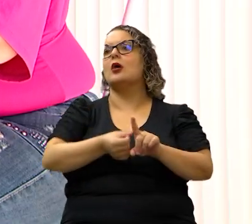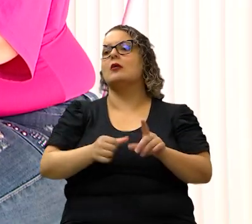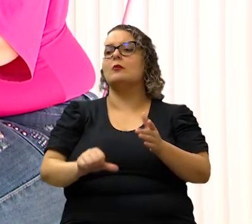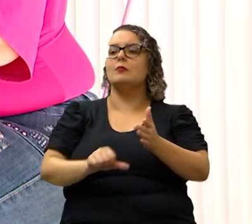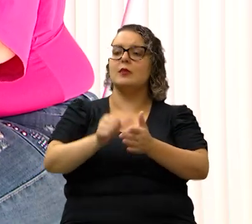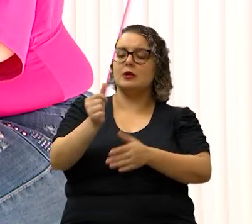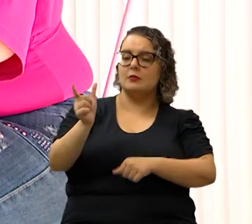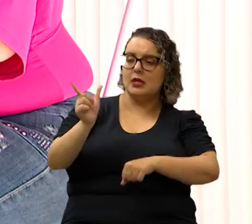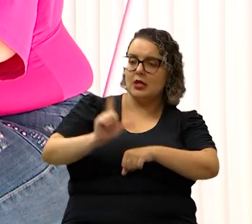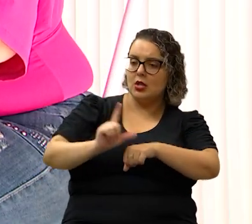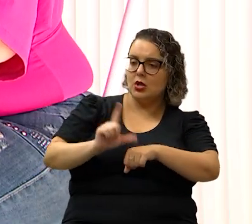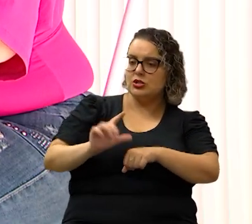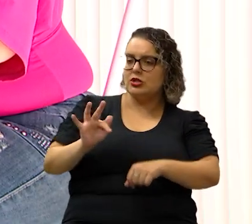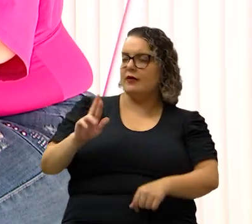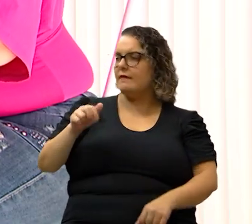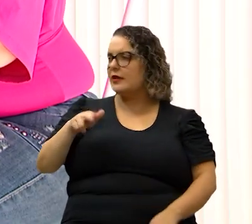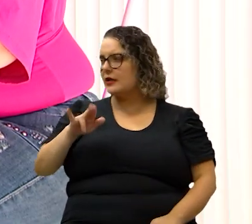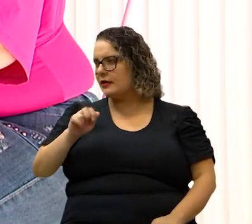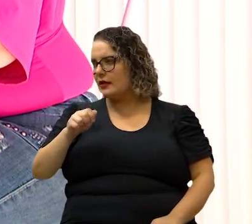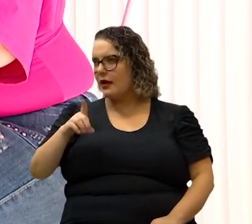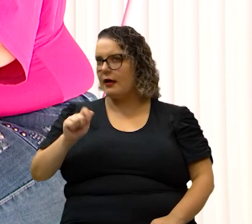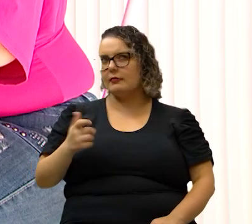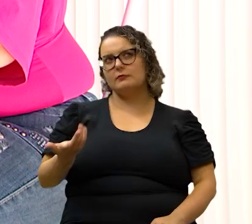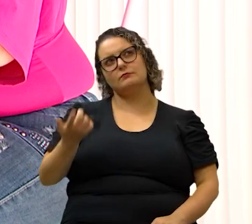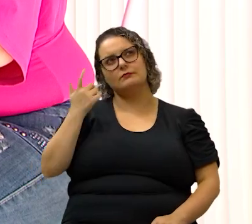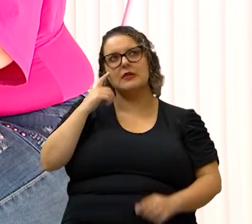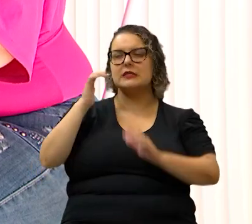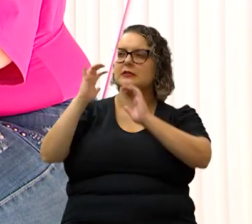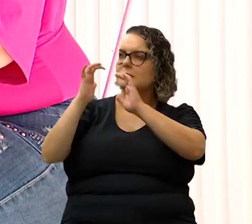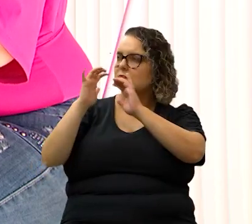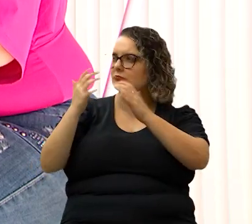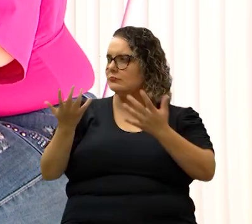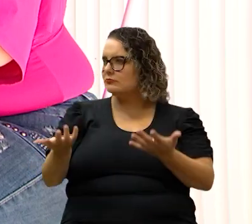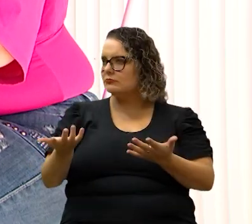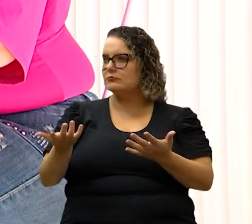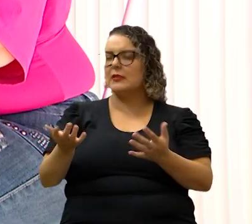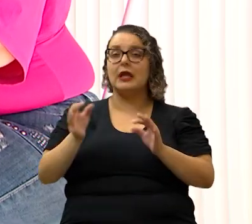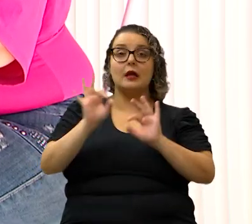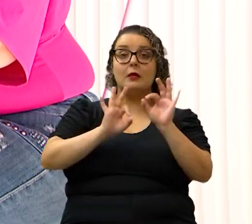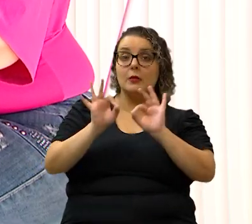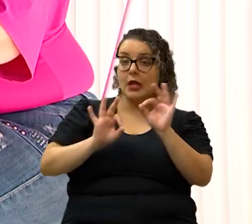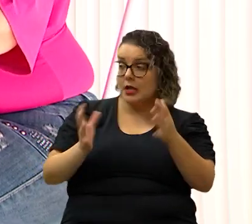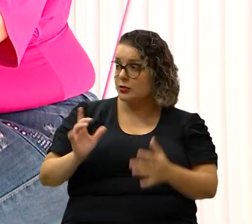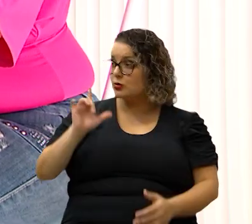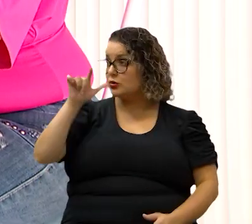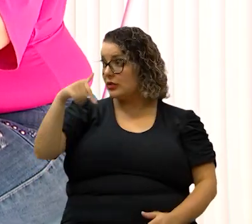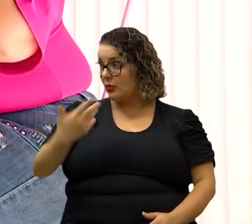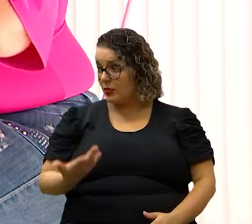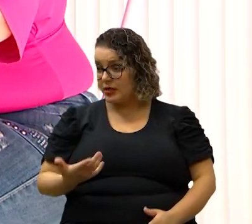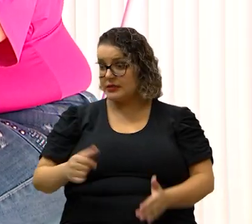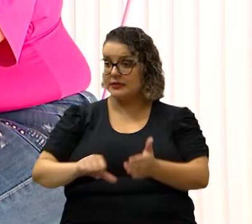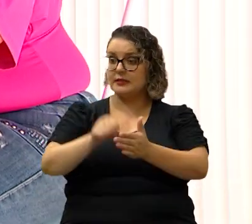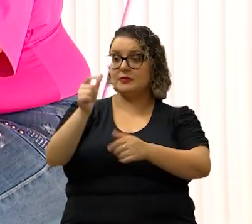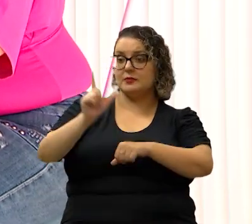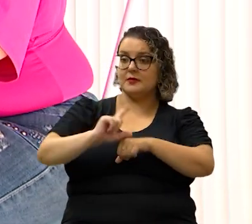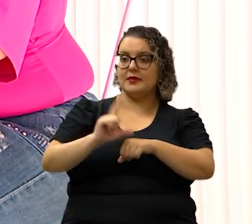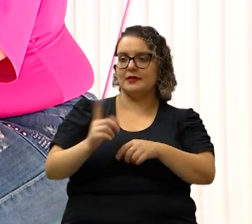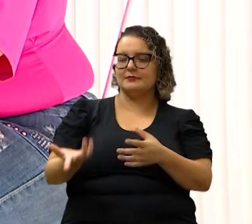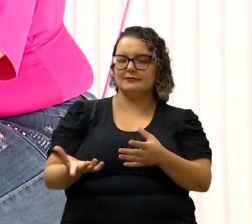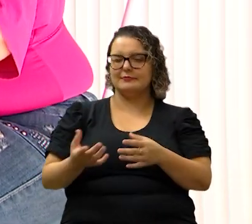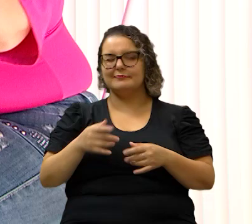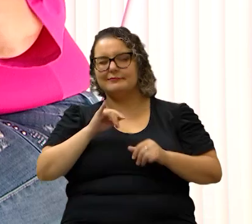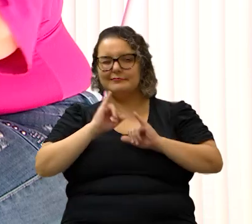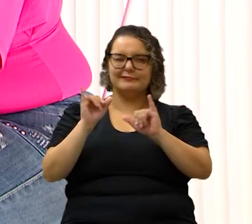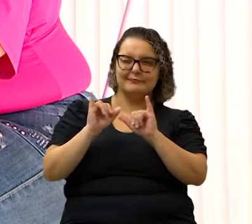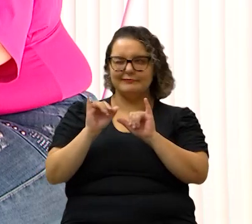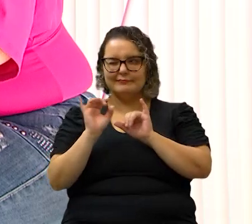segundo semestre, primeira loja franqueada. Dá para a gente pensar aí em planos depois dessa primeira loja?